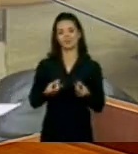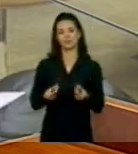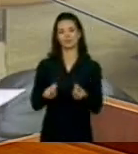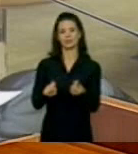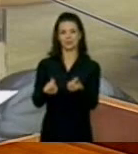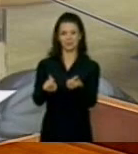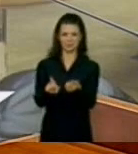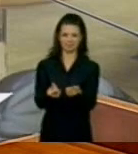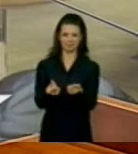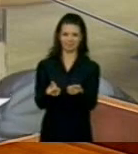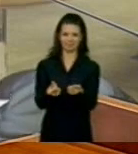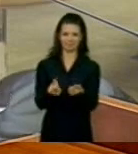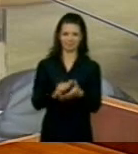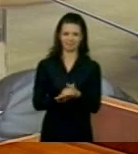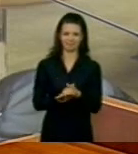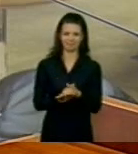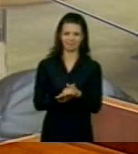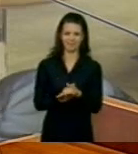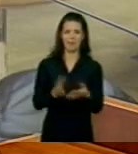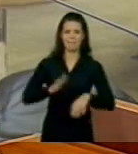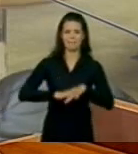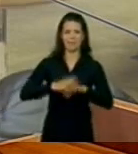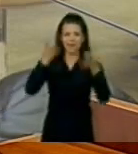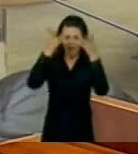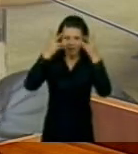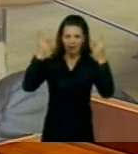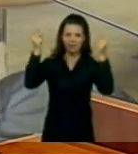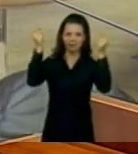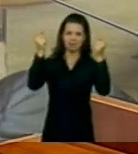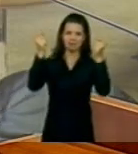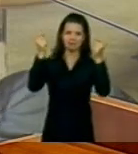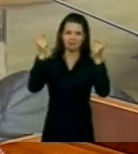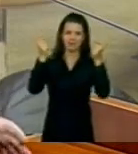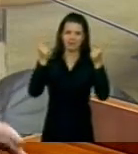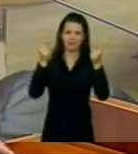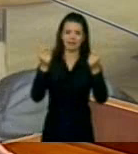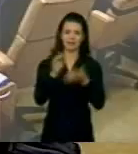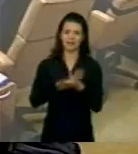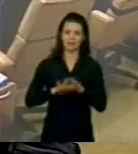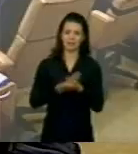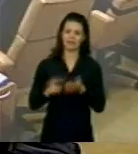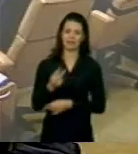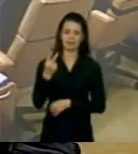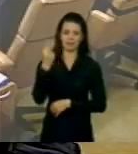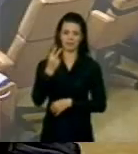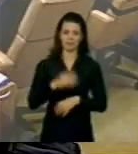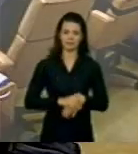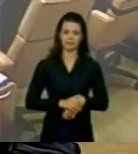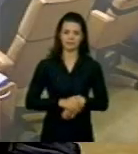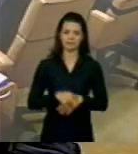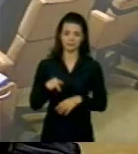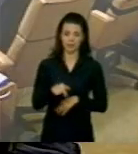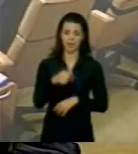cada vez mais esgarçada, mais abstrata, mais de pouca monta. Não se ignora, é evidente, que o